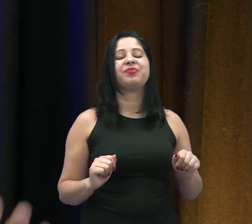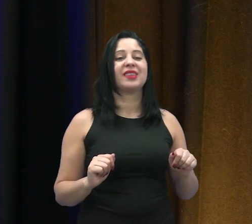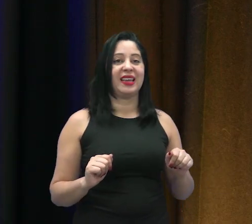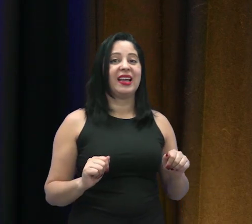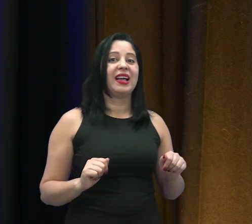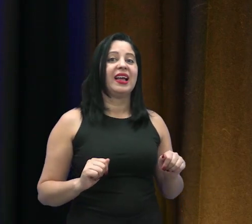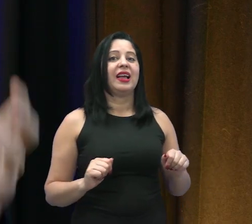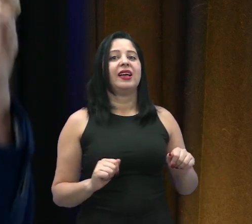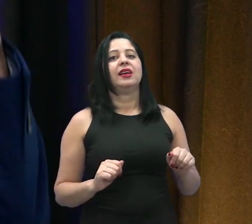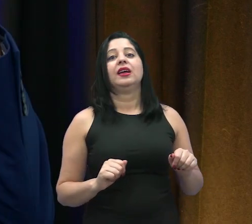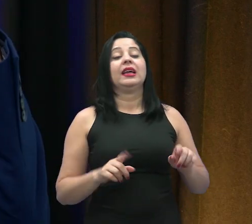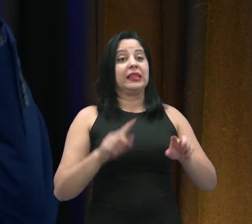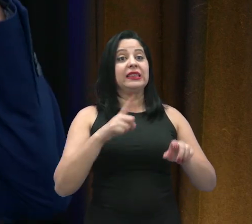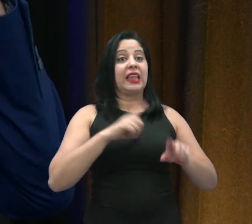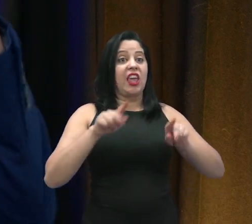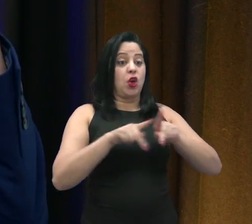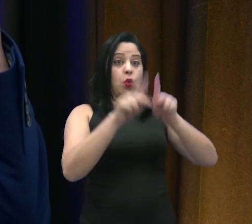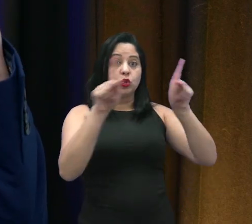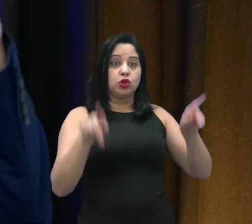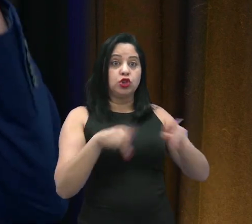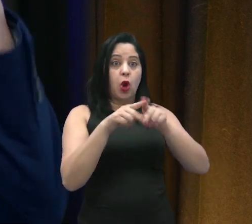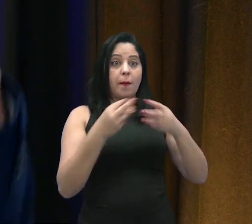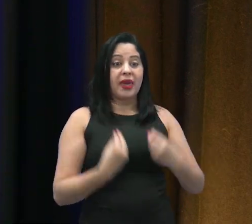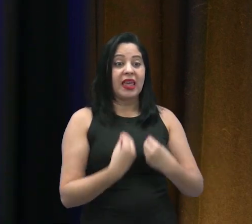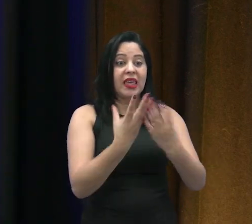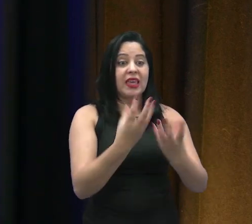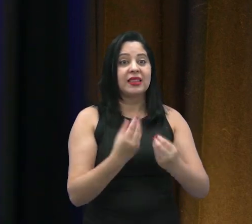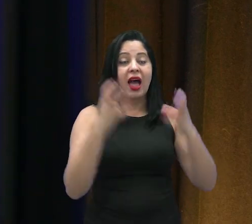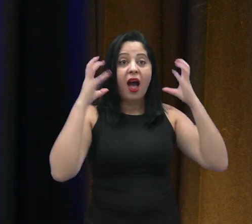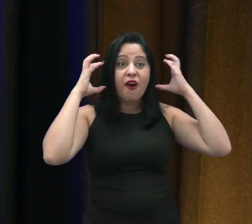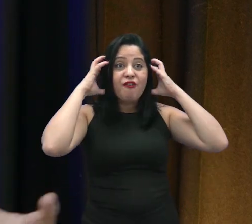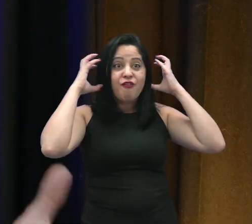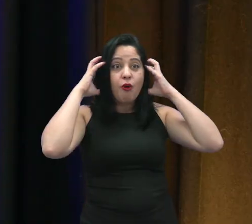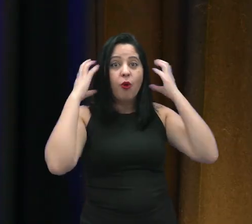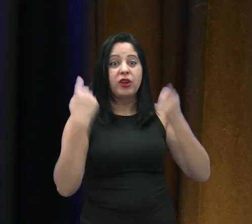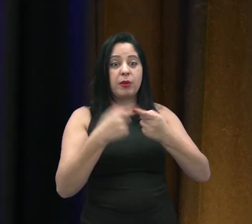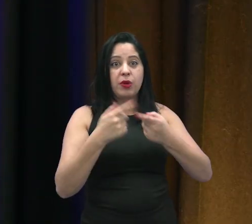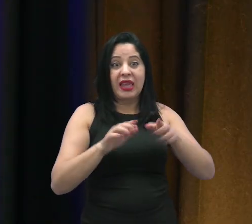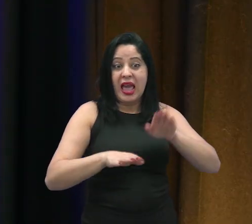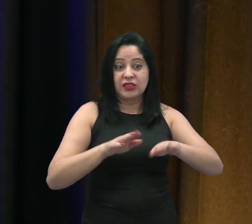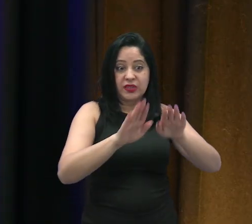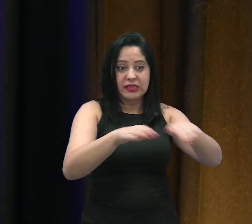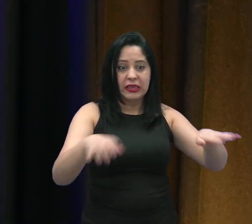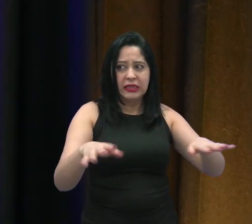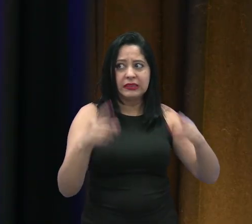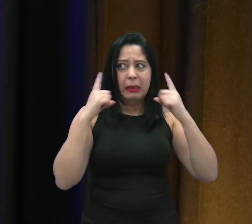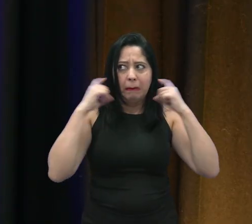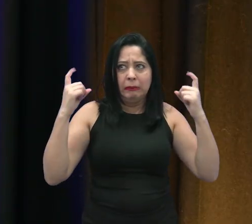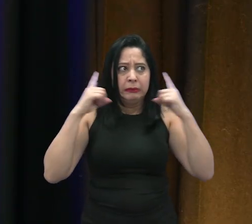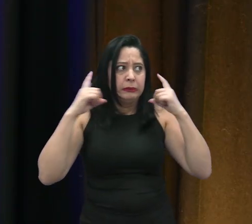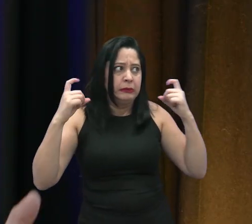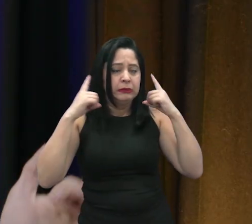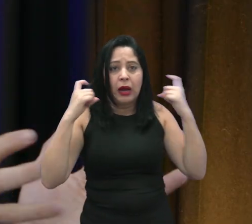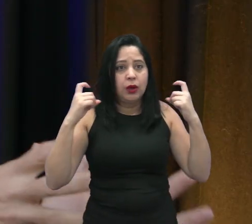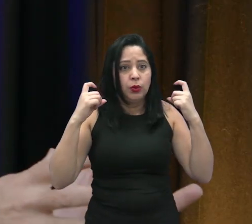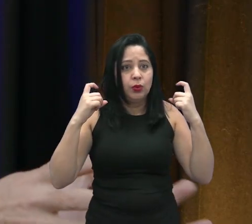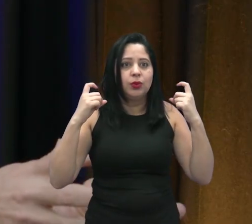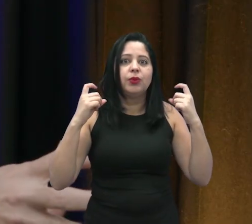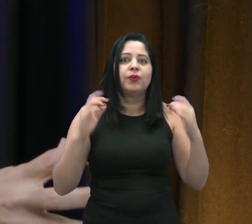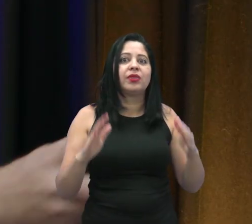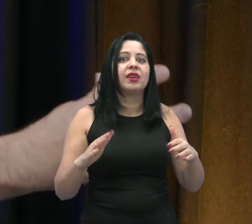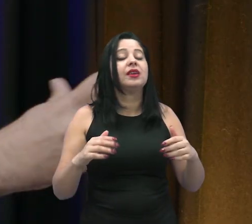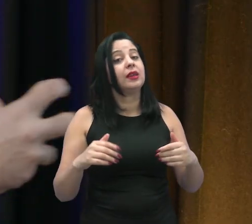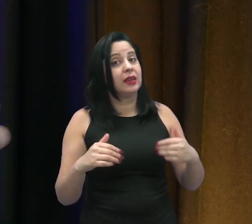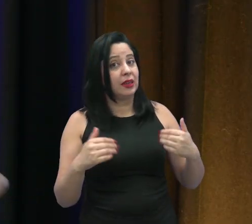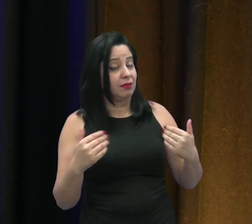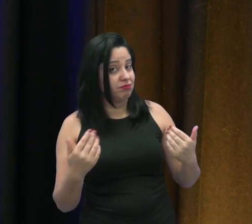esqueci qual foi, mas começou a disponibilizar fone de ouvido, porque tem o autista que não pode com barulho diferenciado. Enfim, você cria um centro